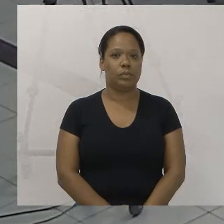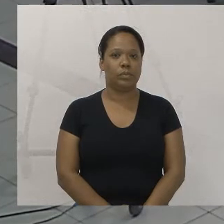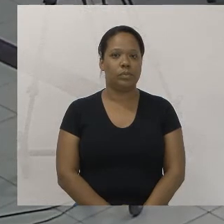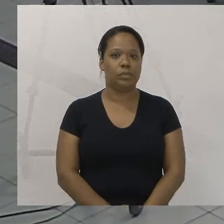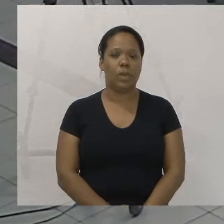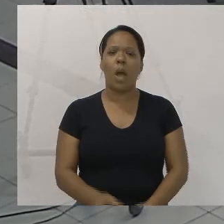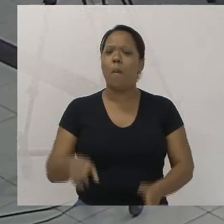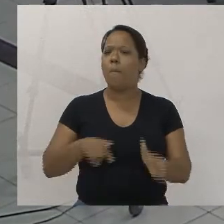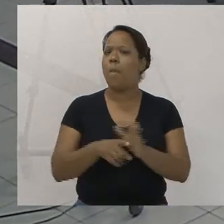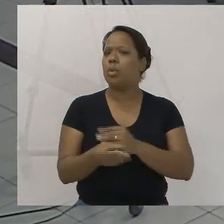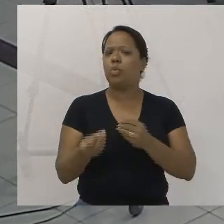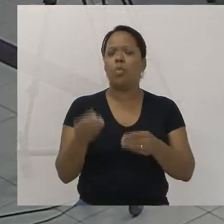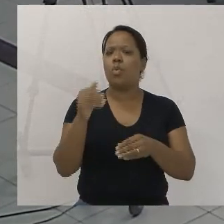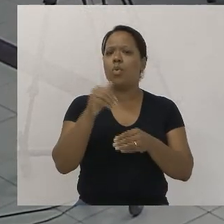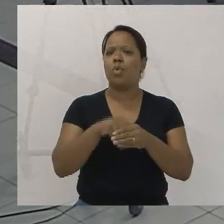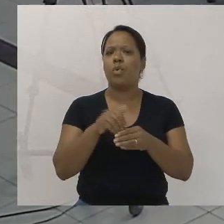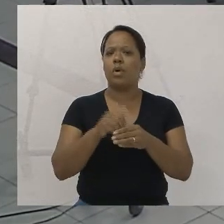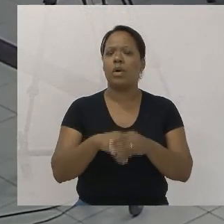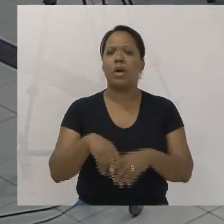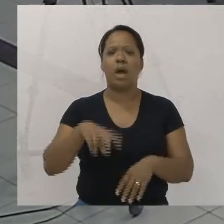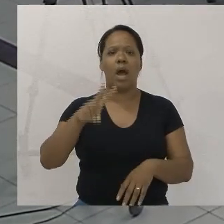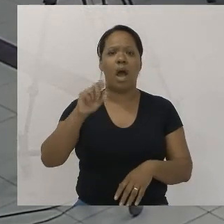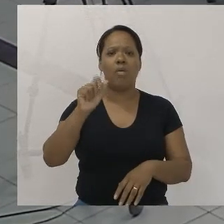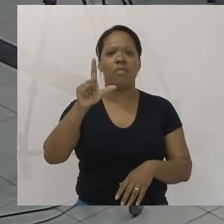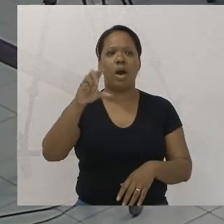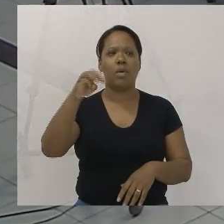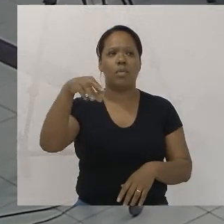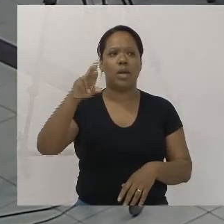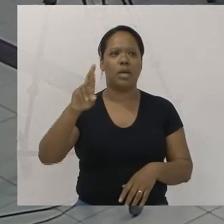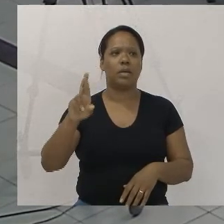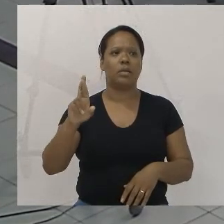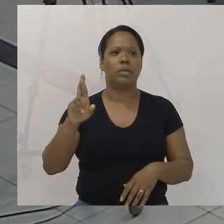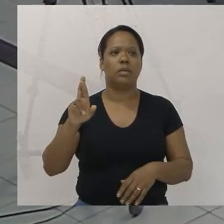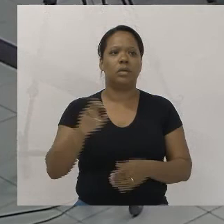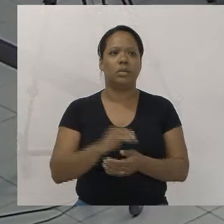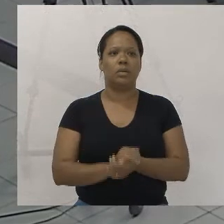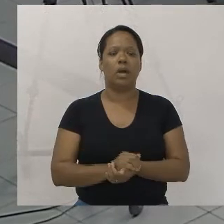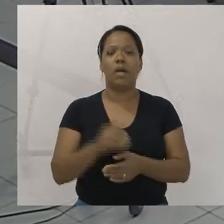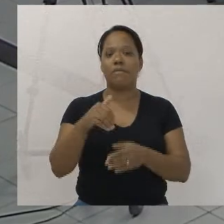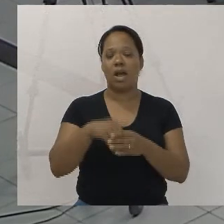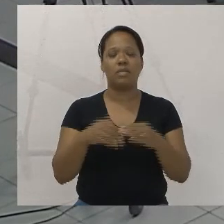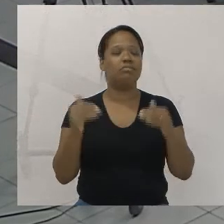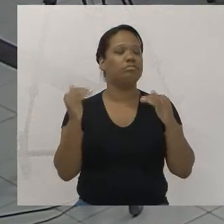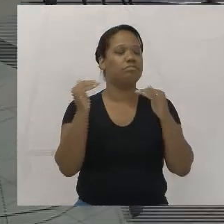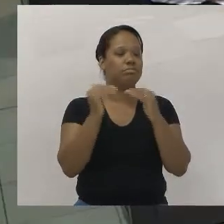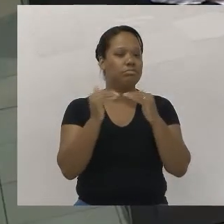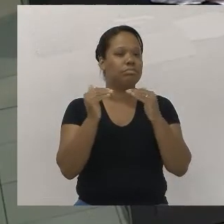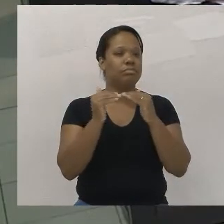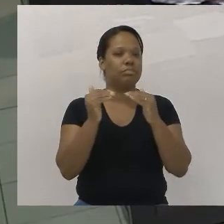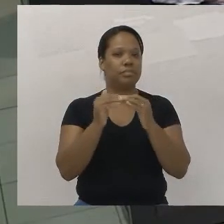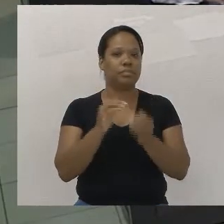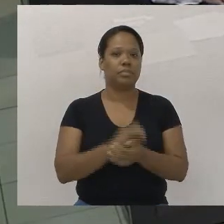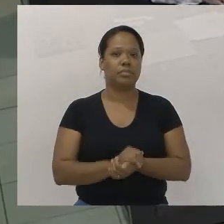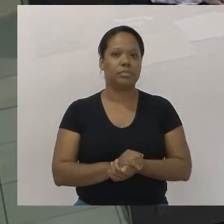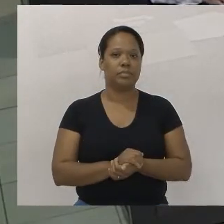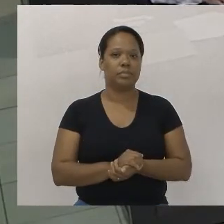como volta ao v do valmesio bike meia lua o voto é favorável